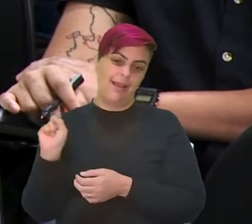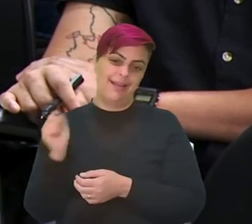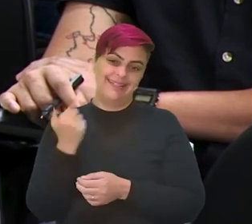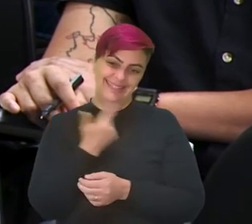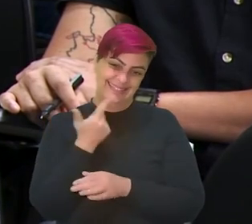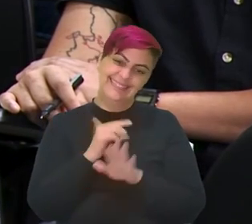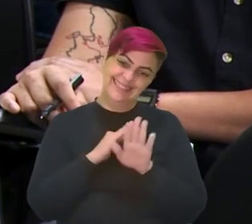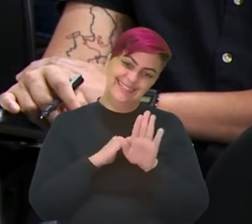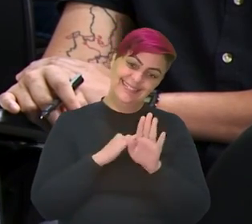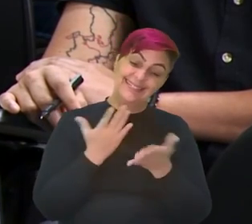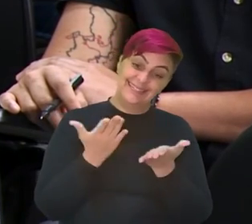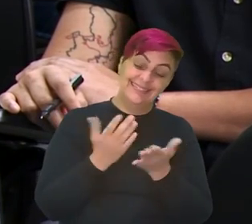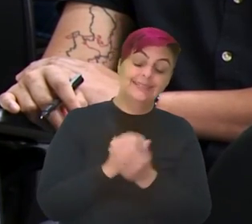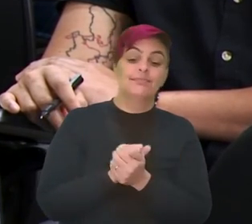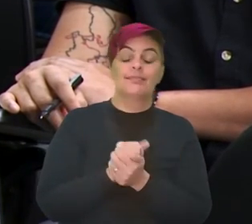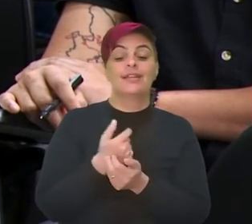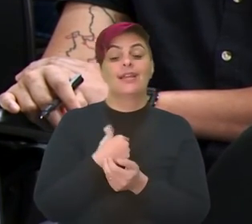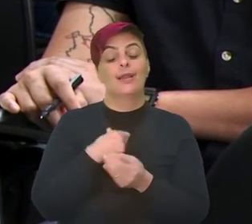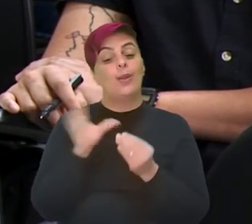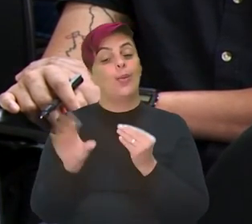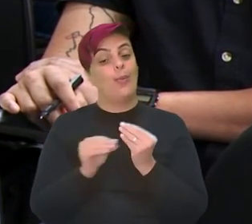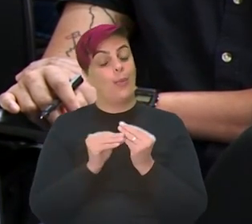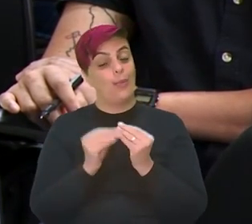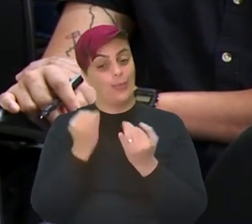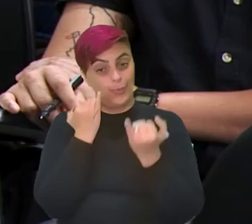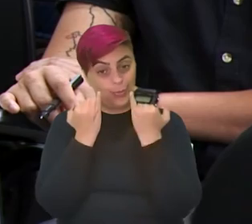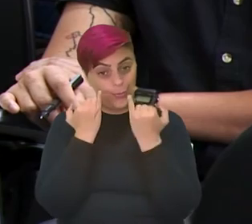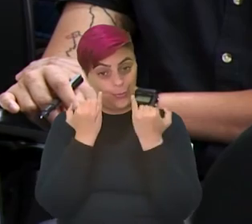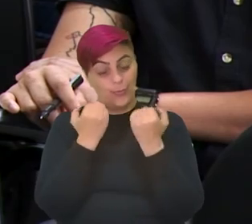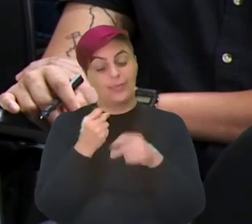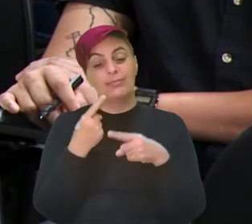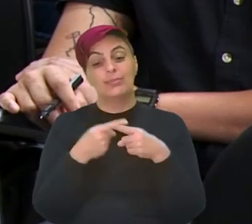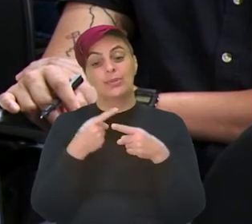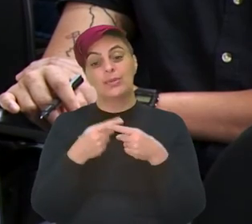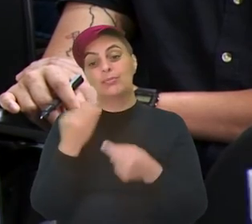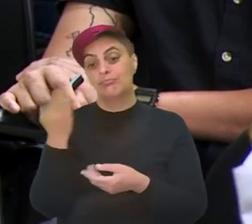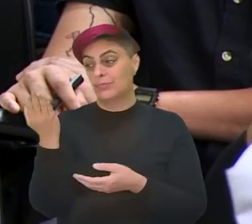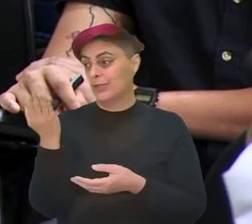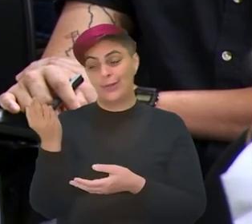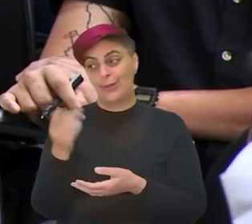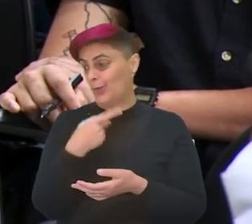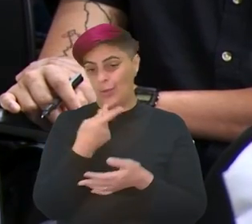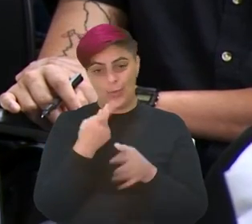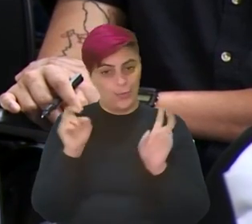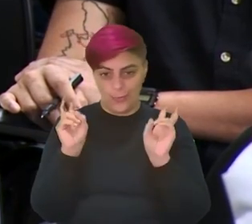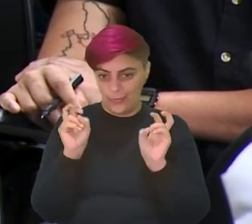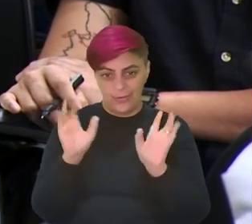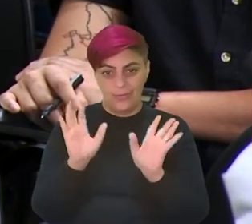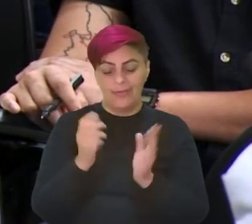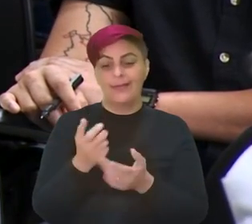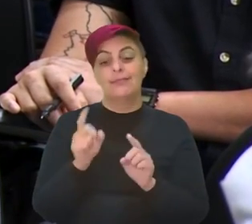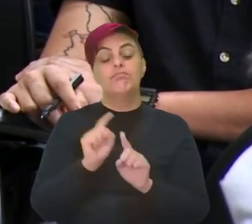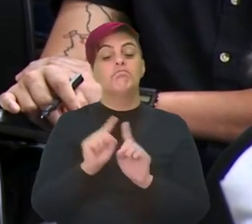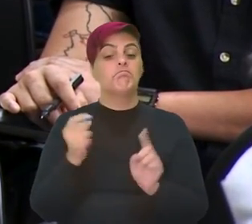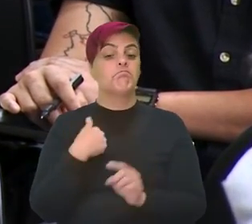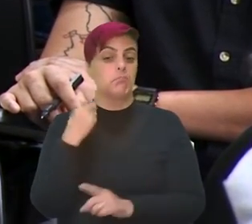irônico, né, com relação a isso. Na verdade, eu estou acrescentando essa informação porque nessa agora a senhora não falou muito desse